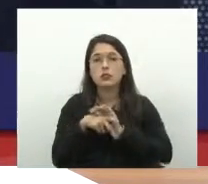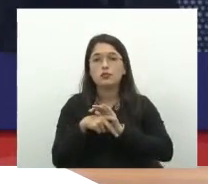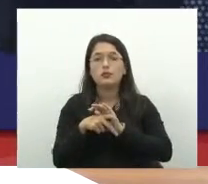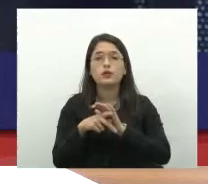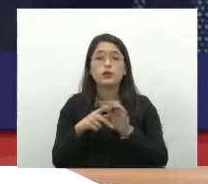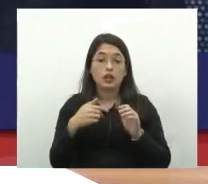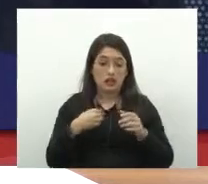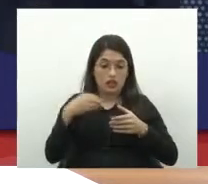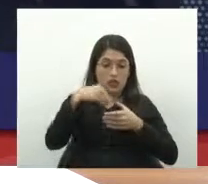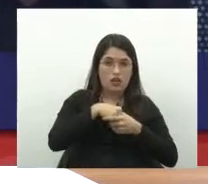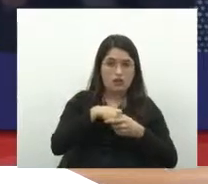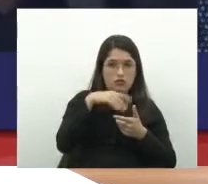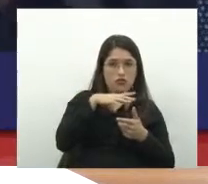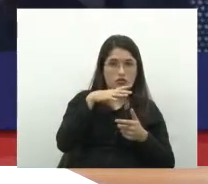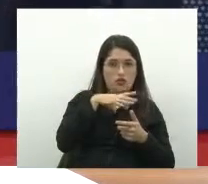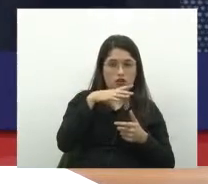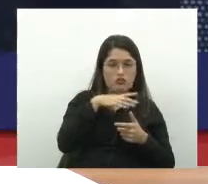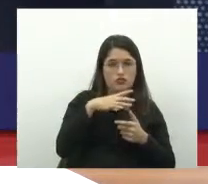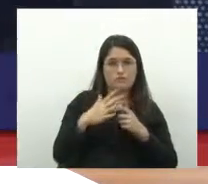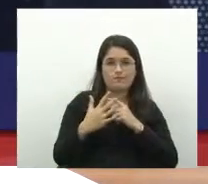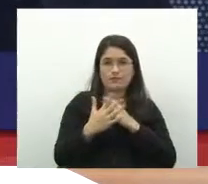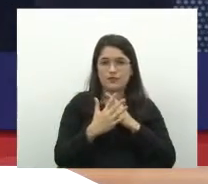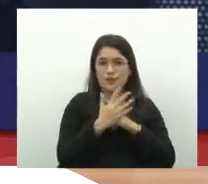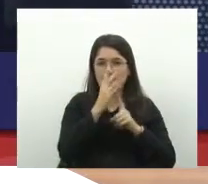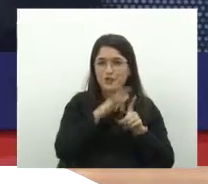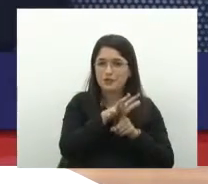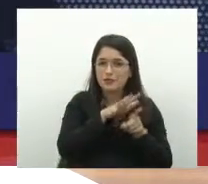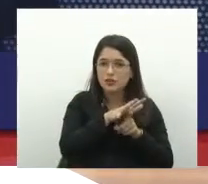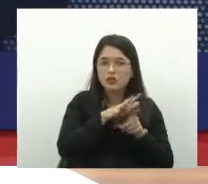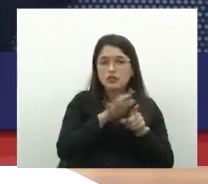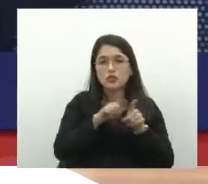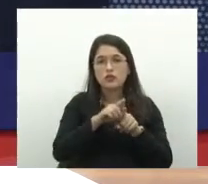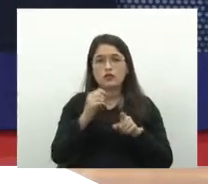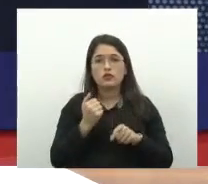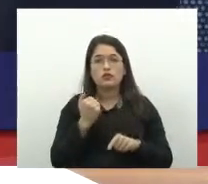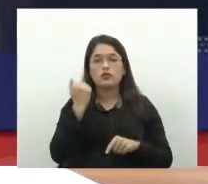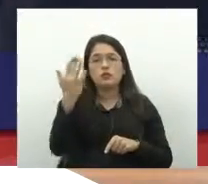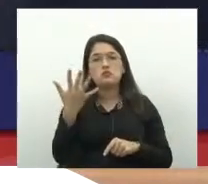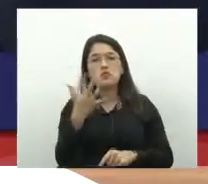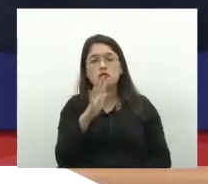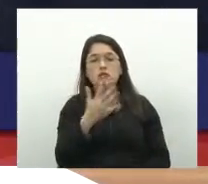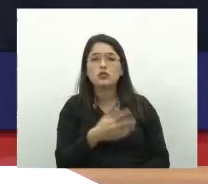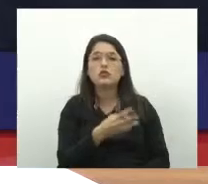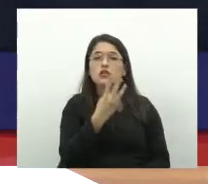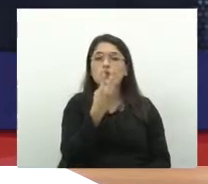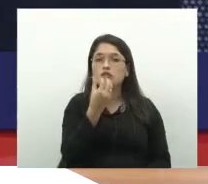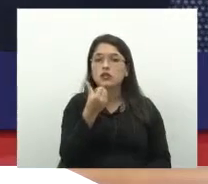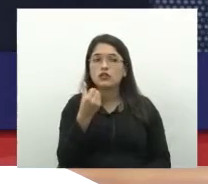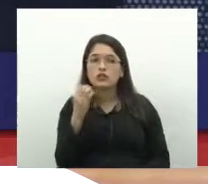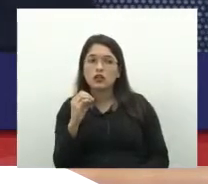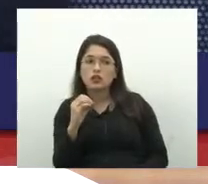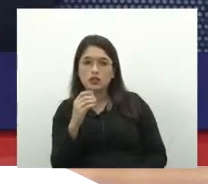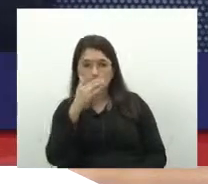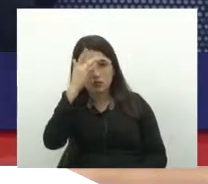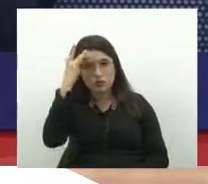da cidade. A gente executa por mês algo em torno de 360 atendimentos à